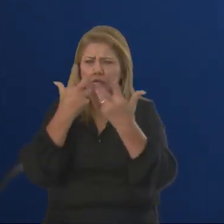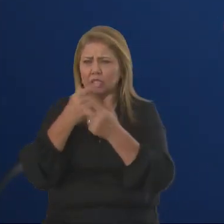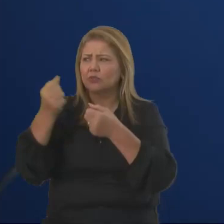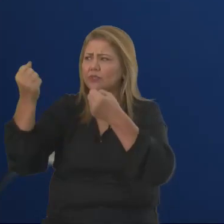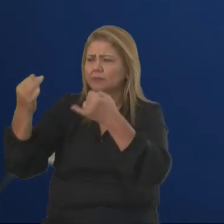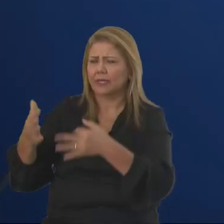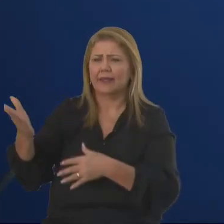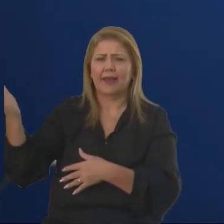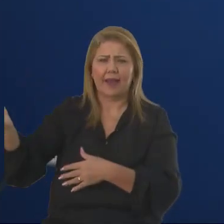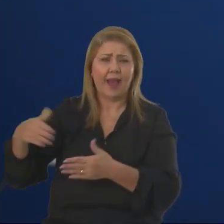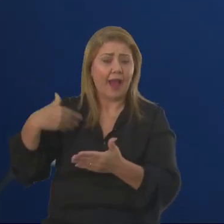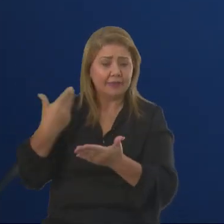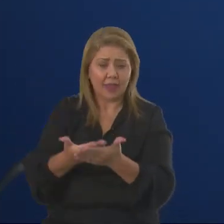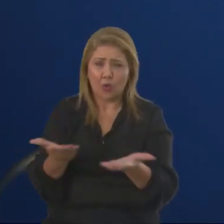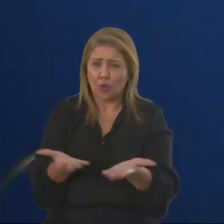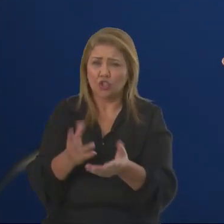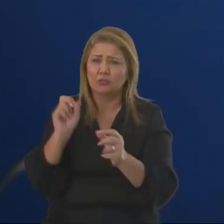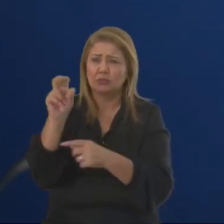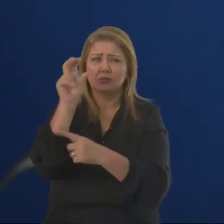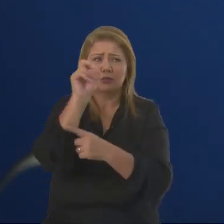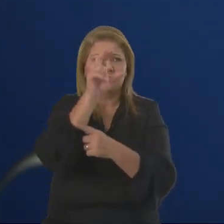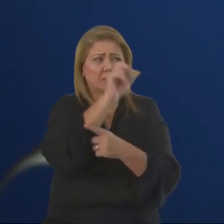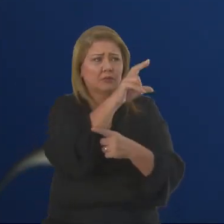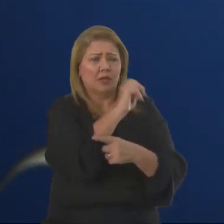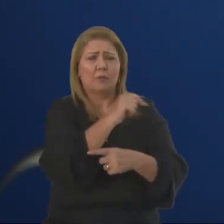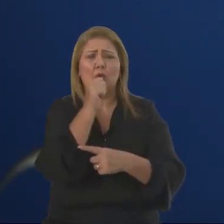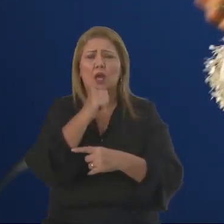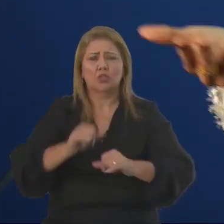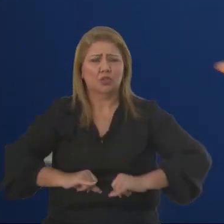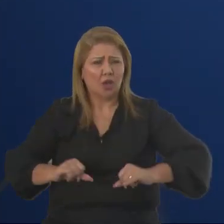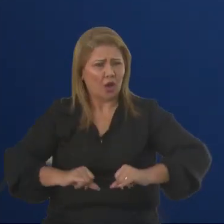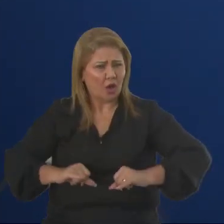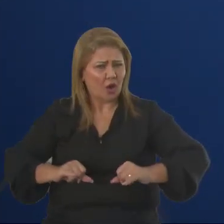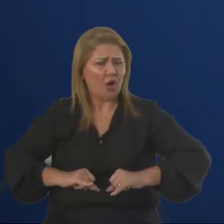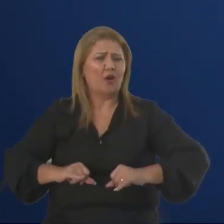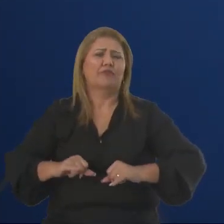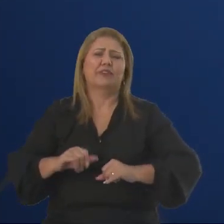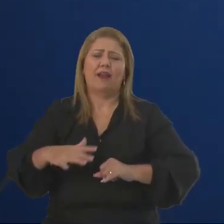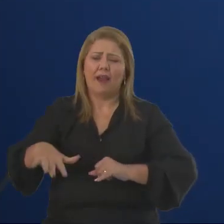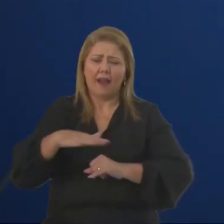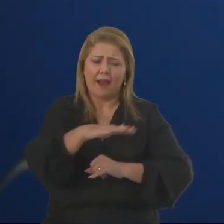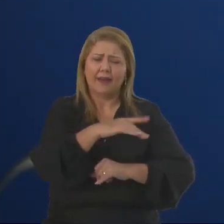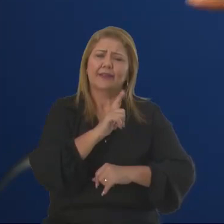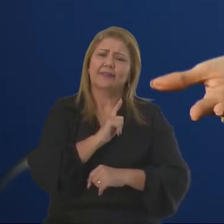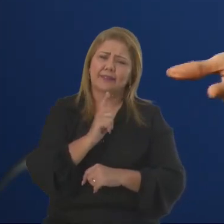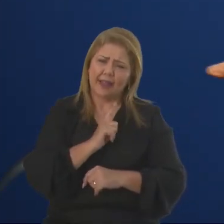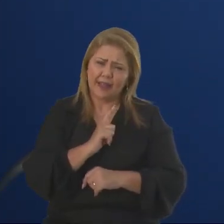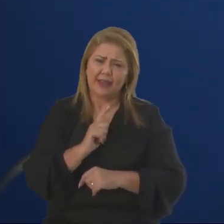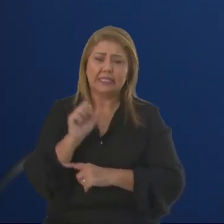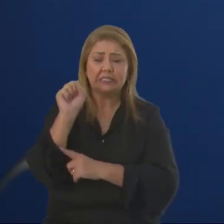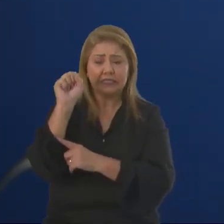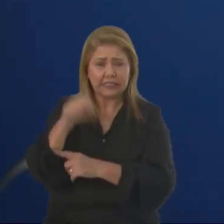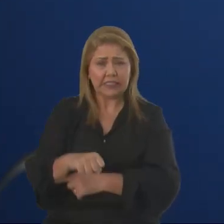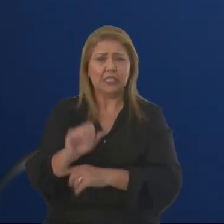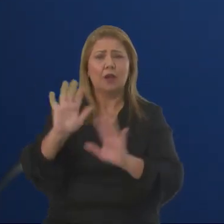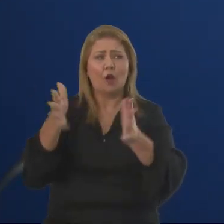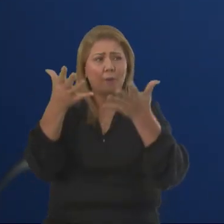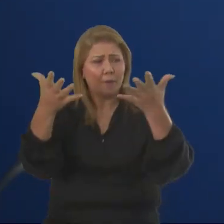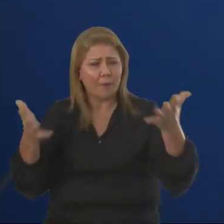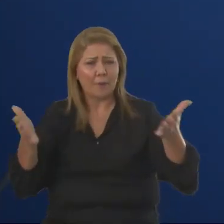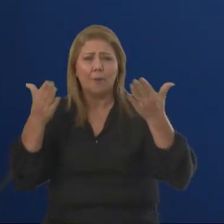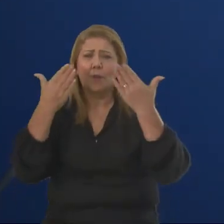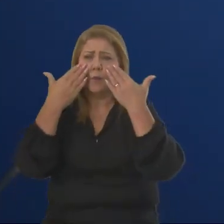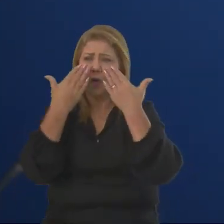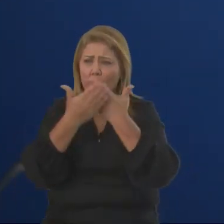Ainda hoje sofremos inúmeras discriminações nos vários segmentos, e isso pede, sim, momentos como este, para